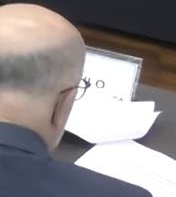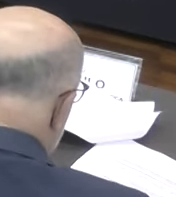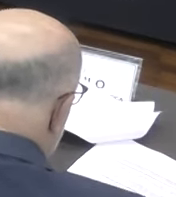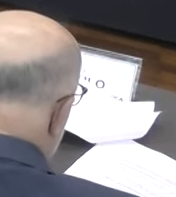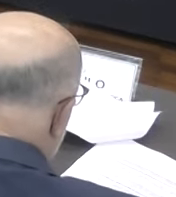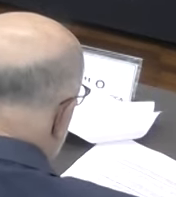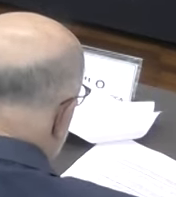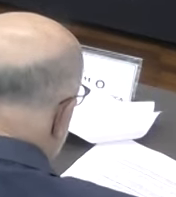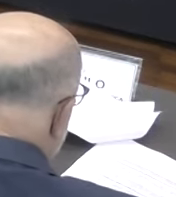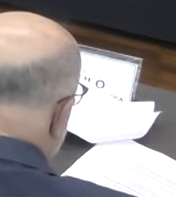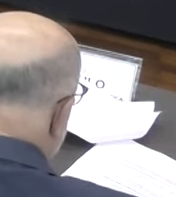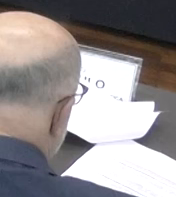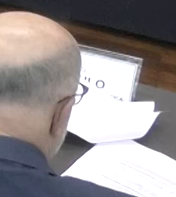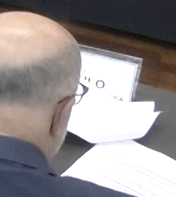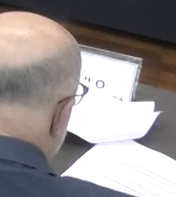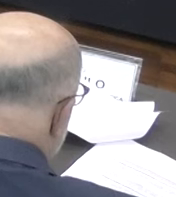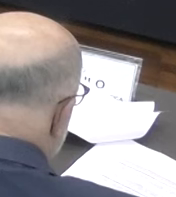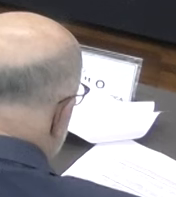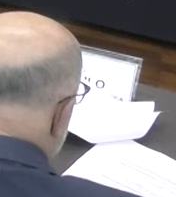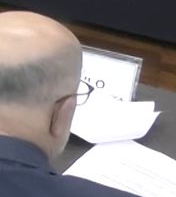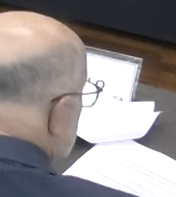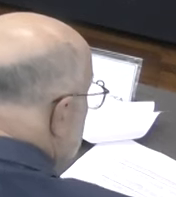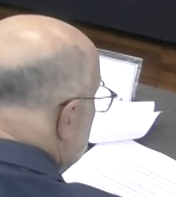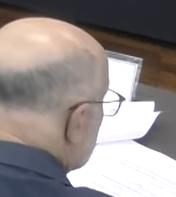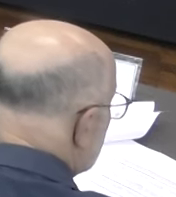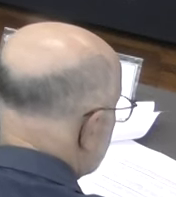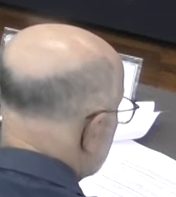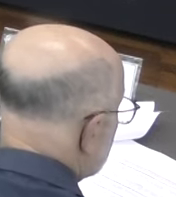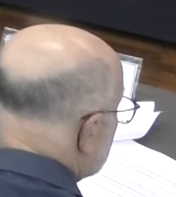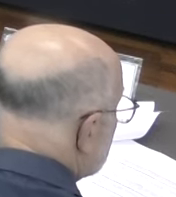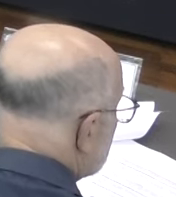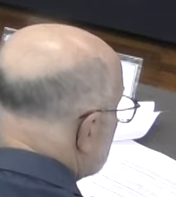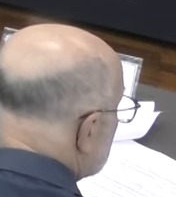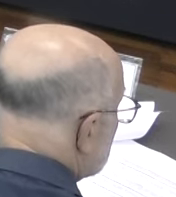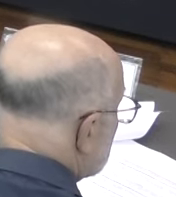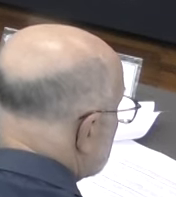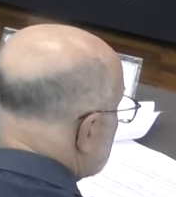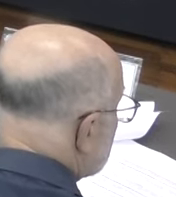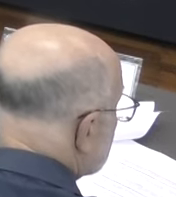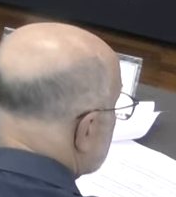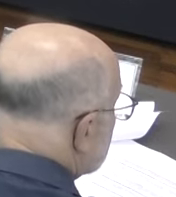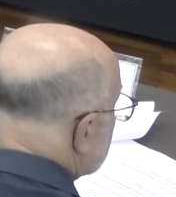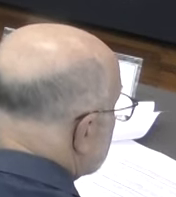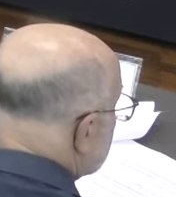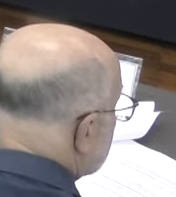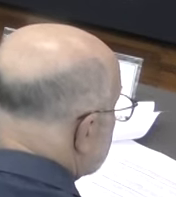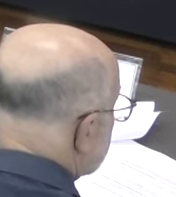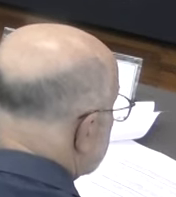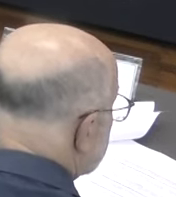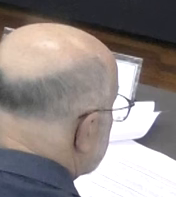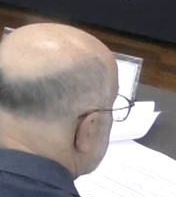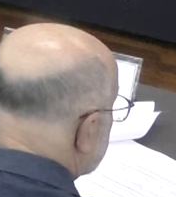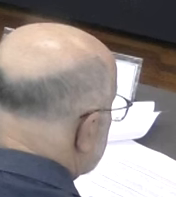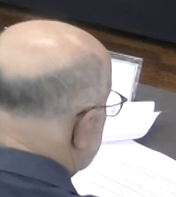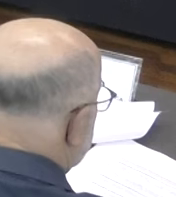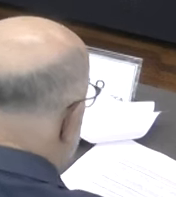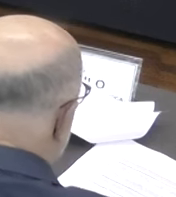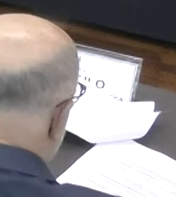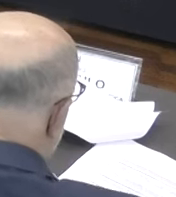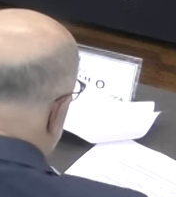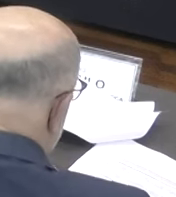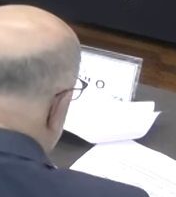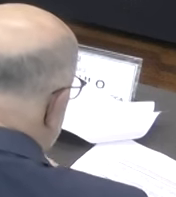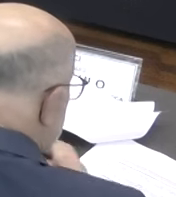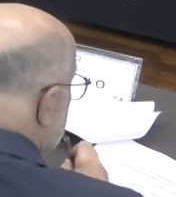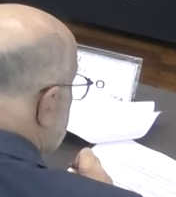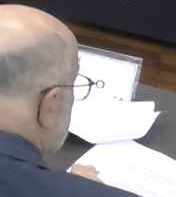várias coisas da CLT. E tem os artigos 579 e 582, portanto, da lei federal,